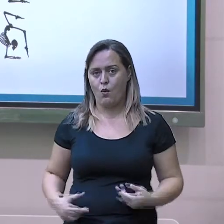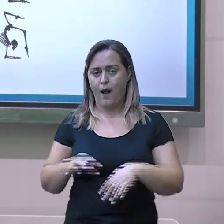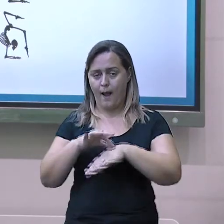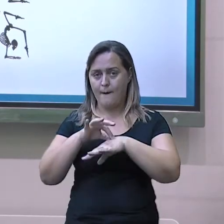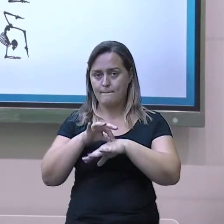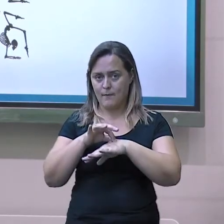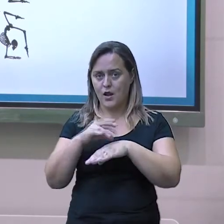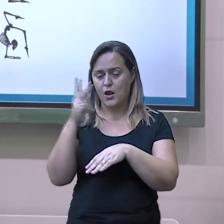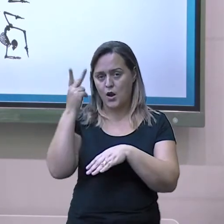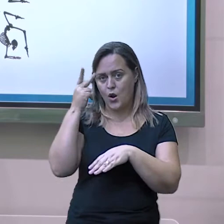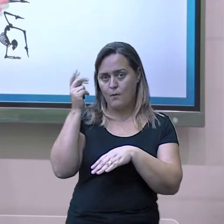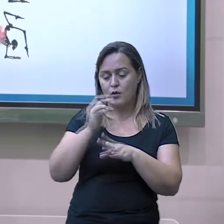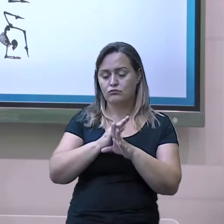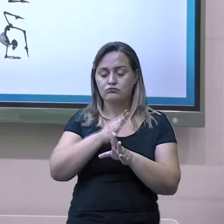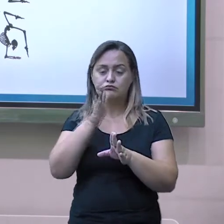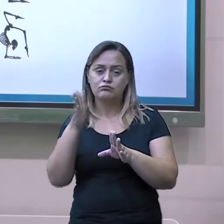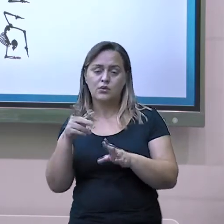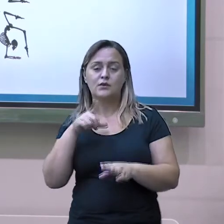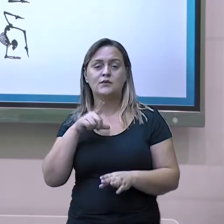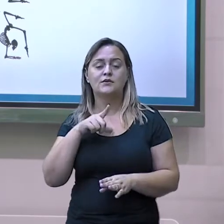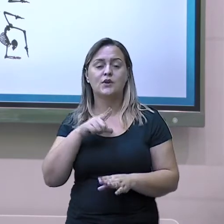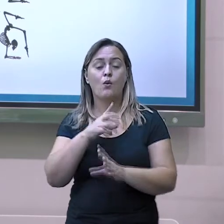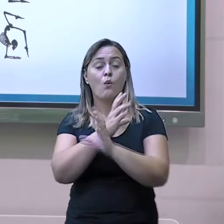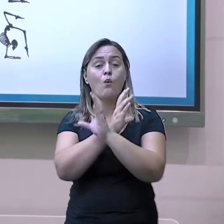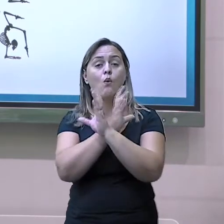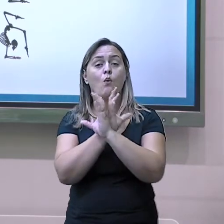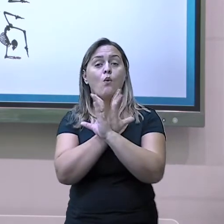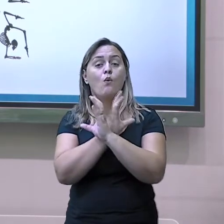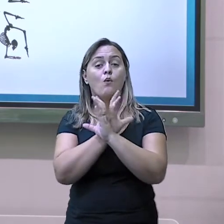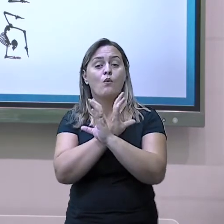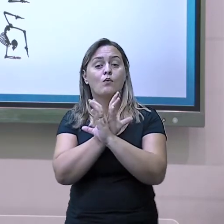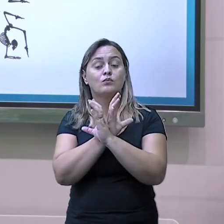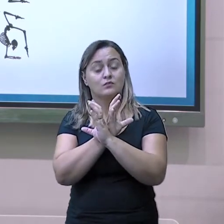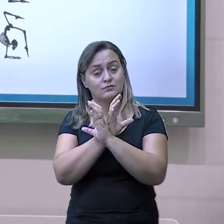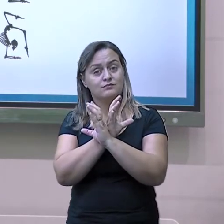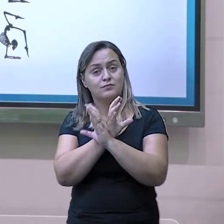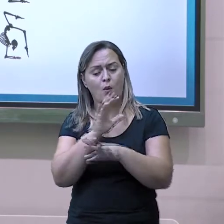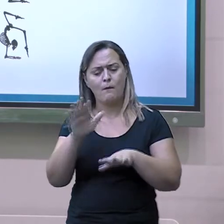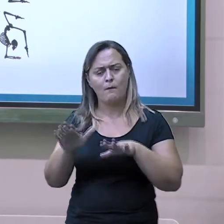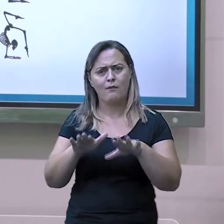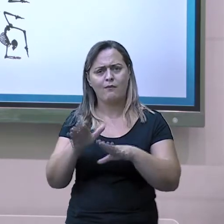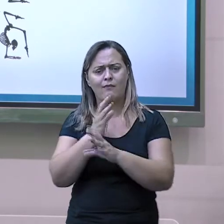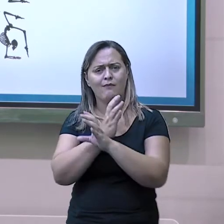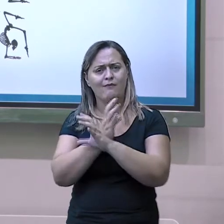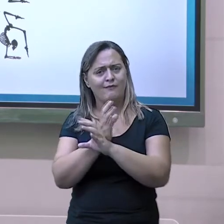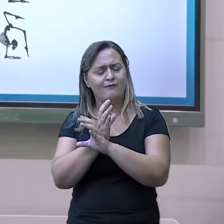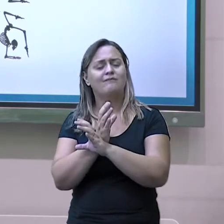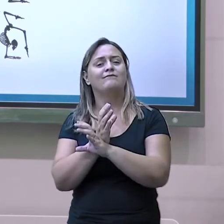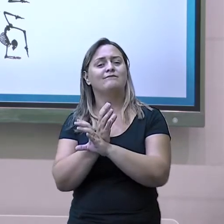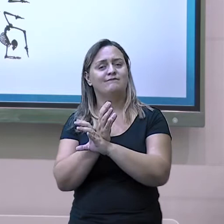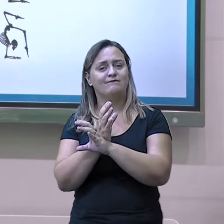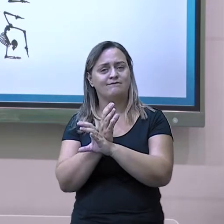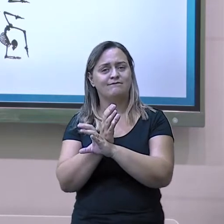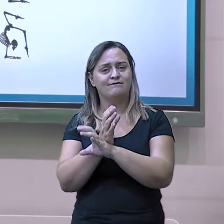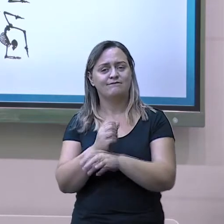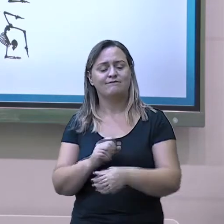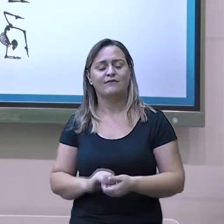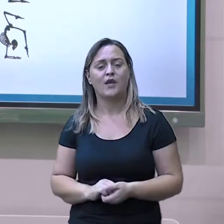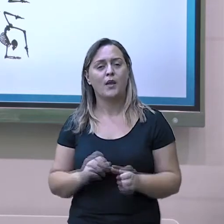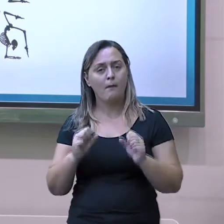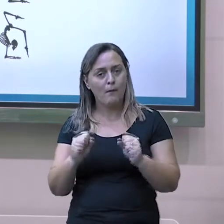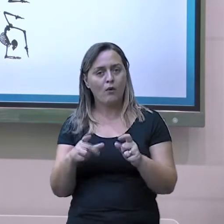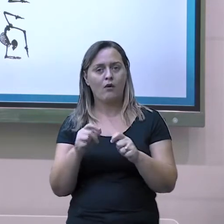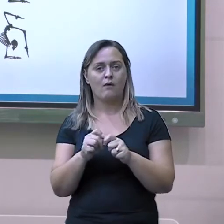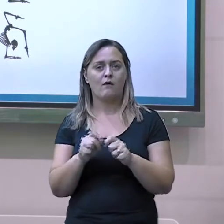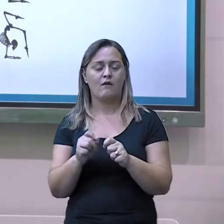pele, aqui nós temos os movimentos que o esqueleto é capaz